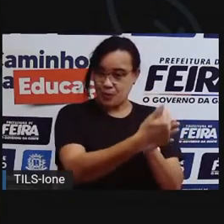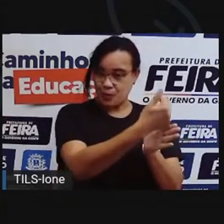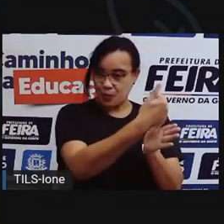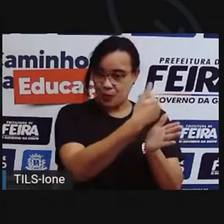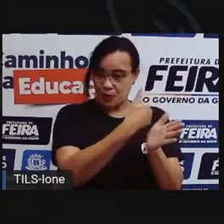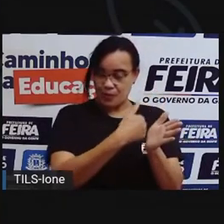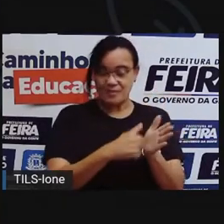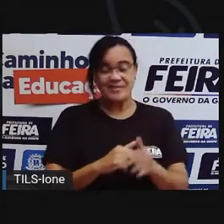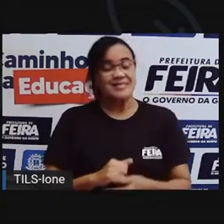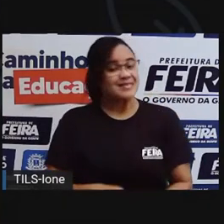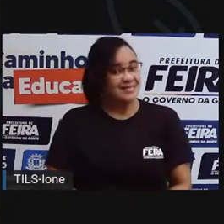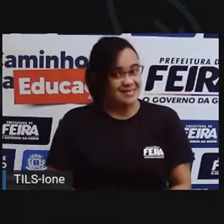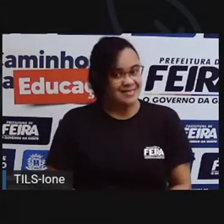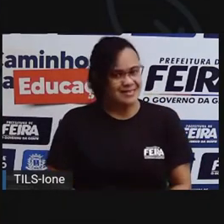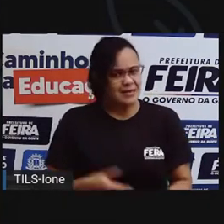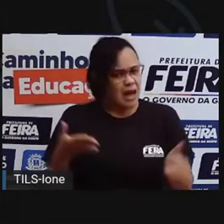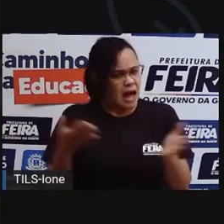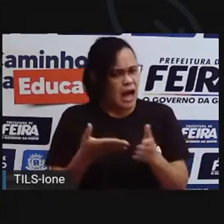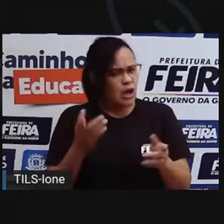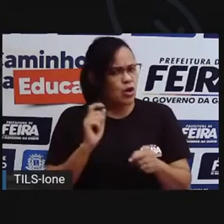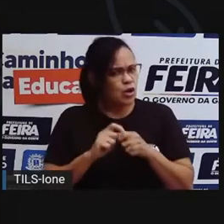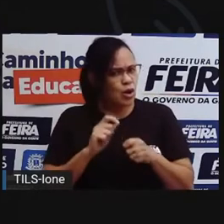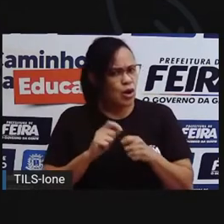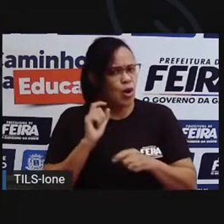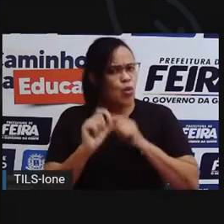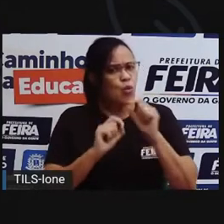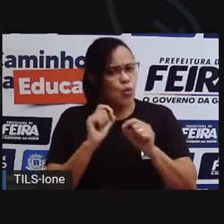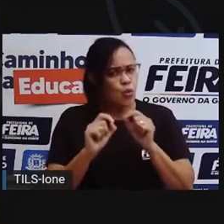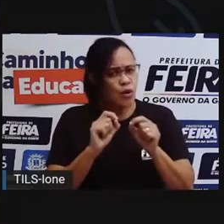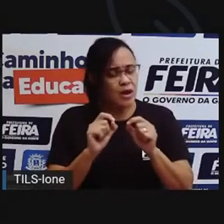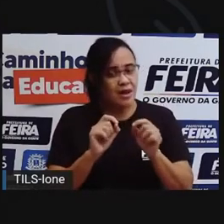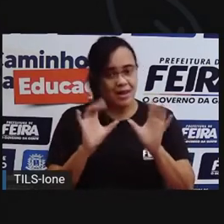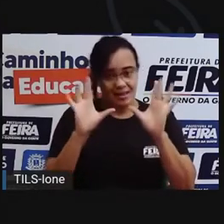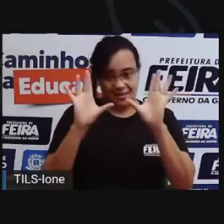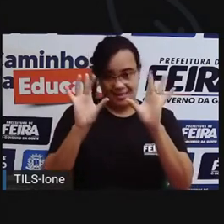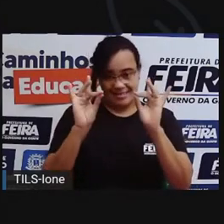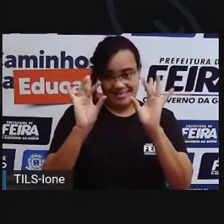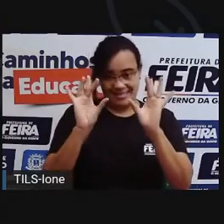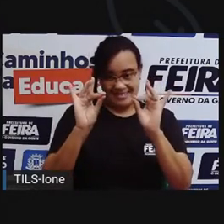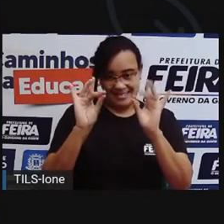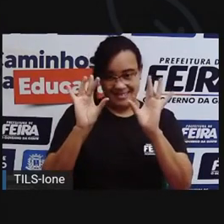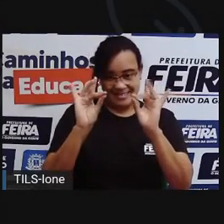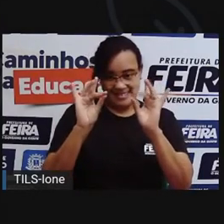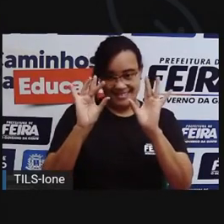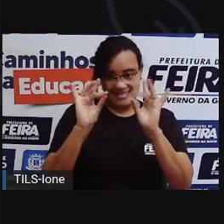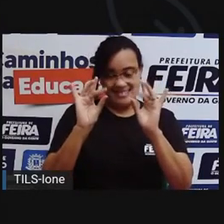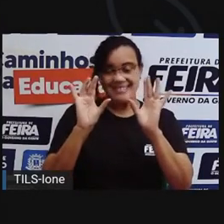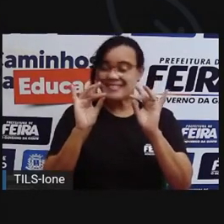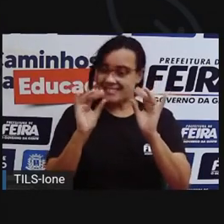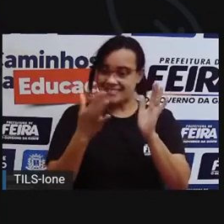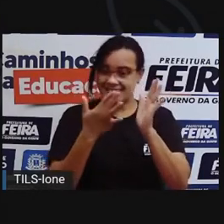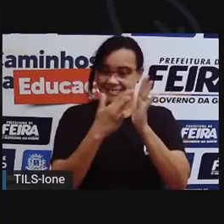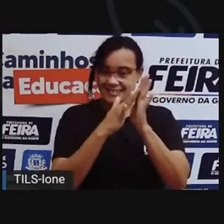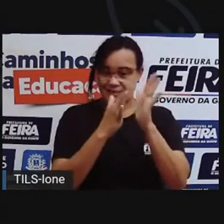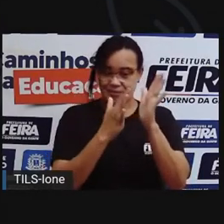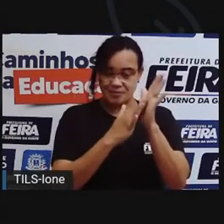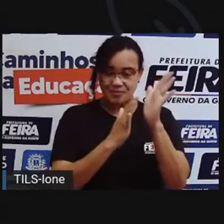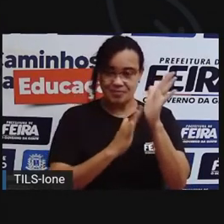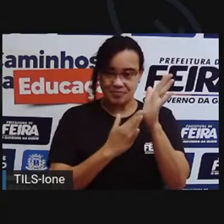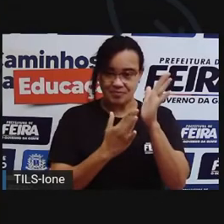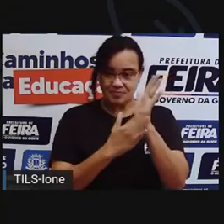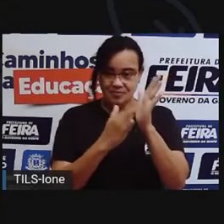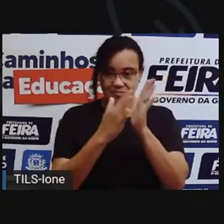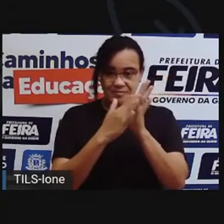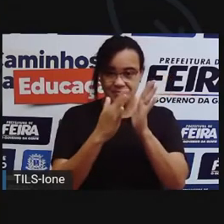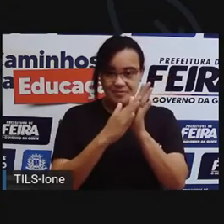E agora, Prelise, o que que a gente vai fazer? A gente vai precisar da cola. Para colar as fitinhas de crepom aqui